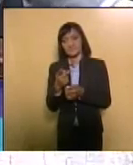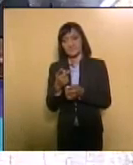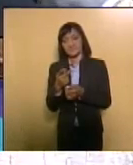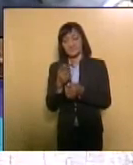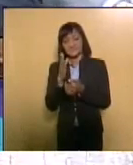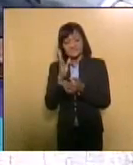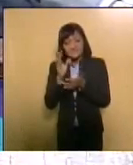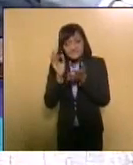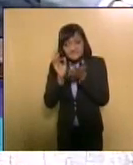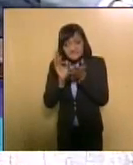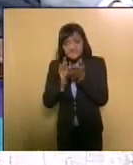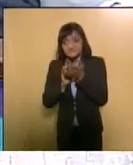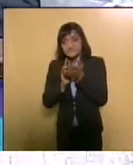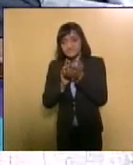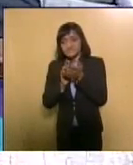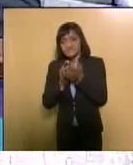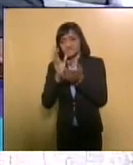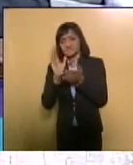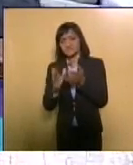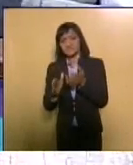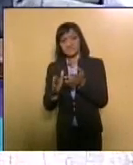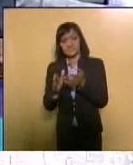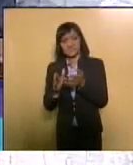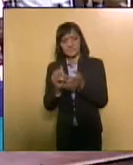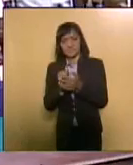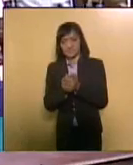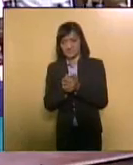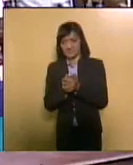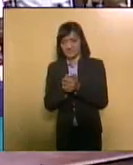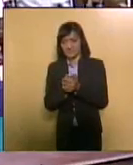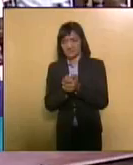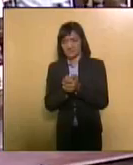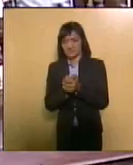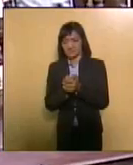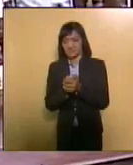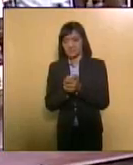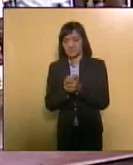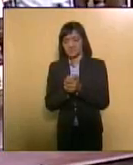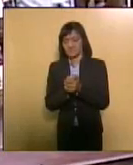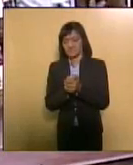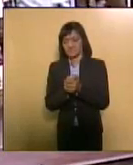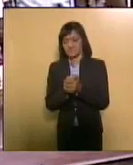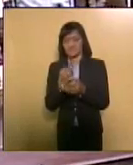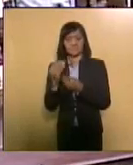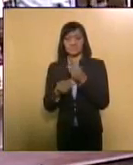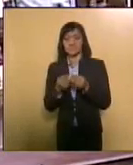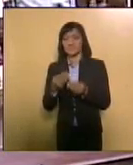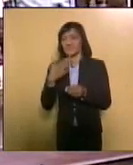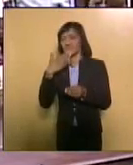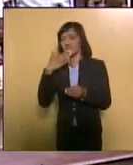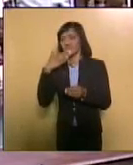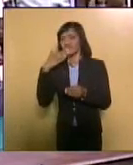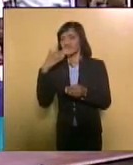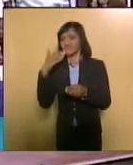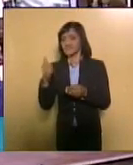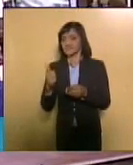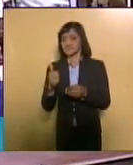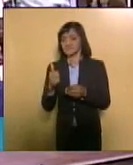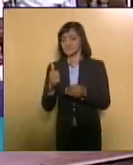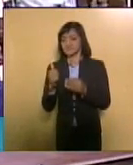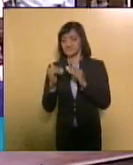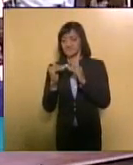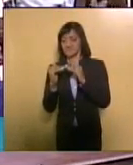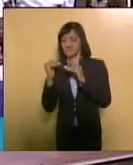compacta e que durante um bom tempo ostentou é o melhor PIB do Nordeste